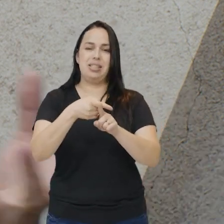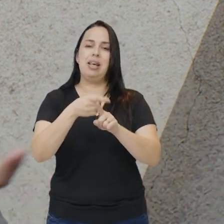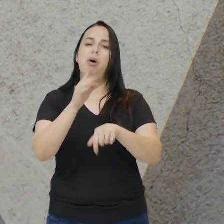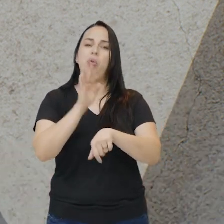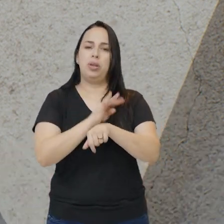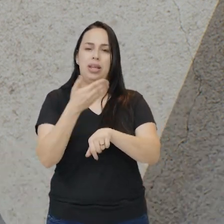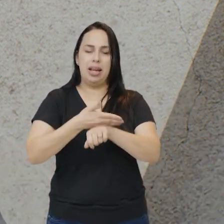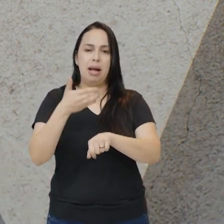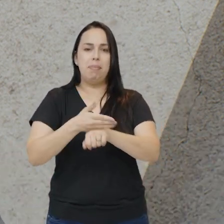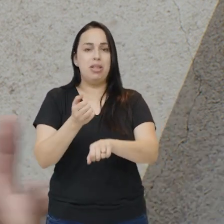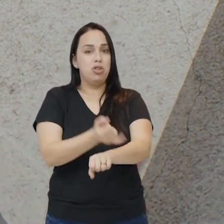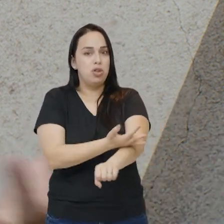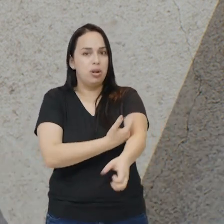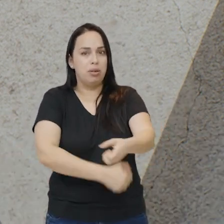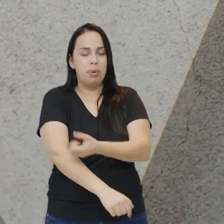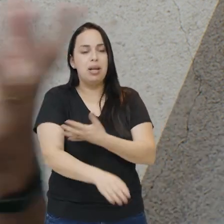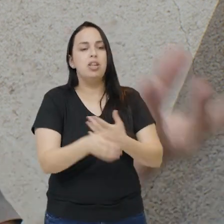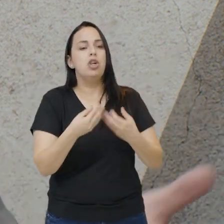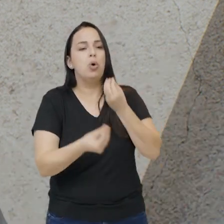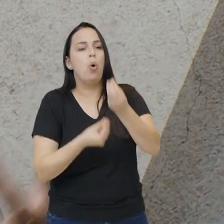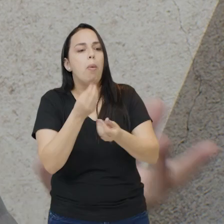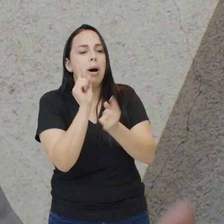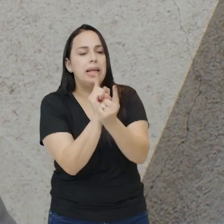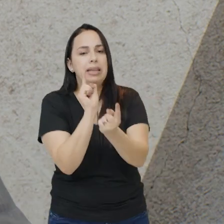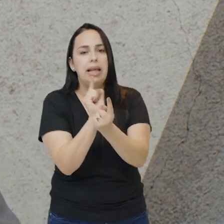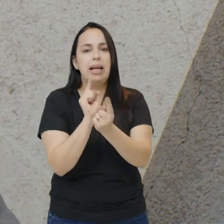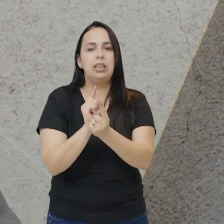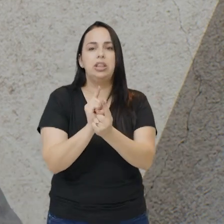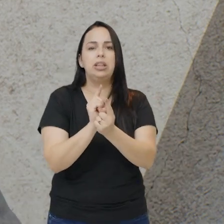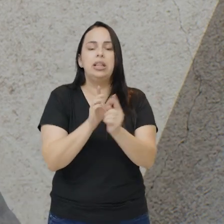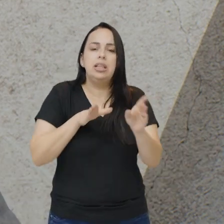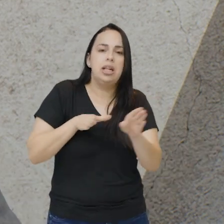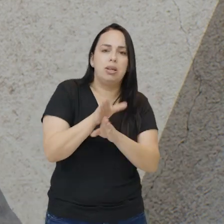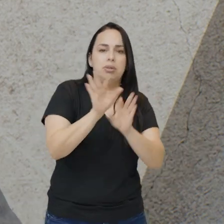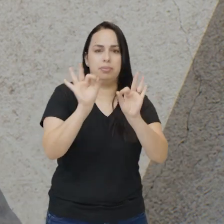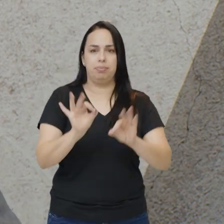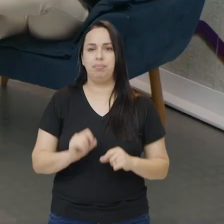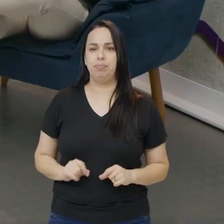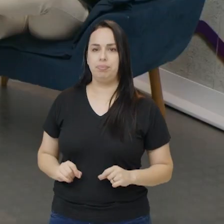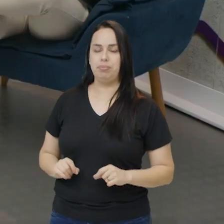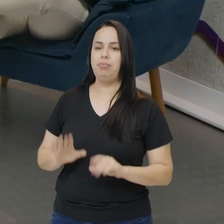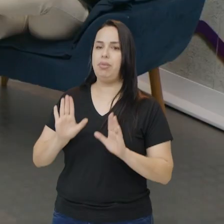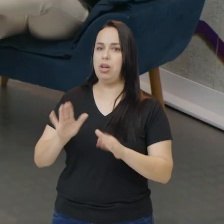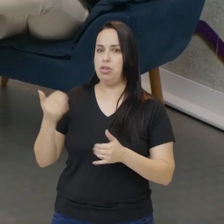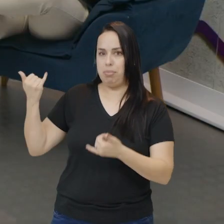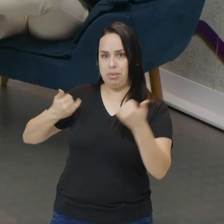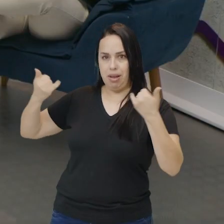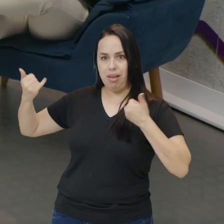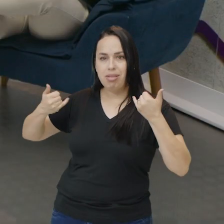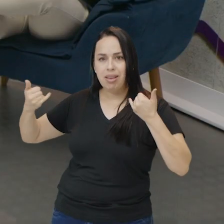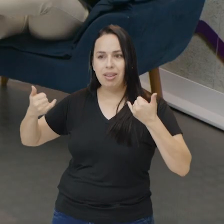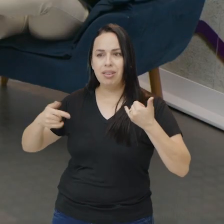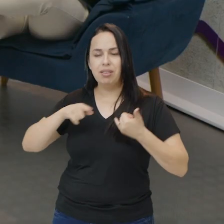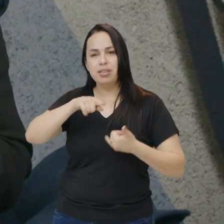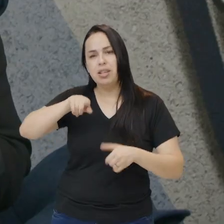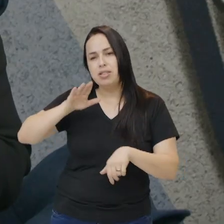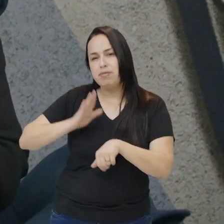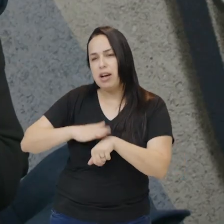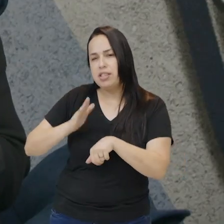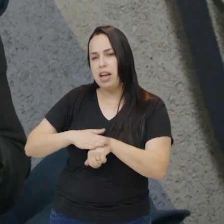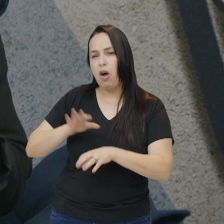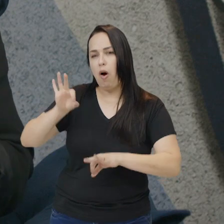do entendimento para com o cliente ou consumidor, ou seja, o que for o atendimento. E eu já ouvi falar também que vocês fazem